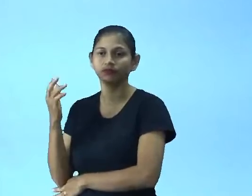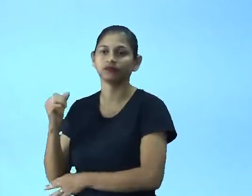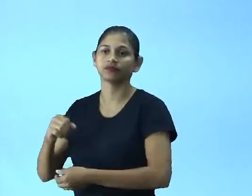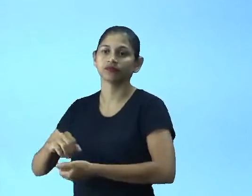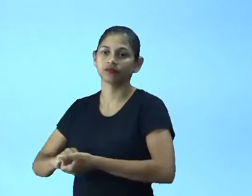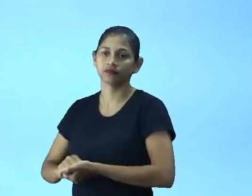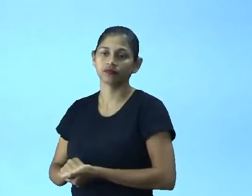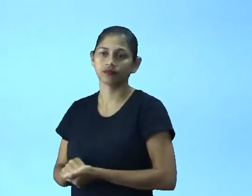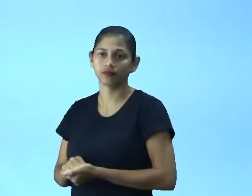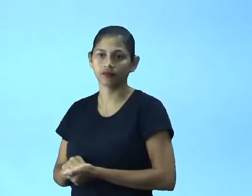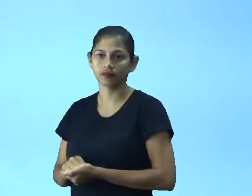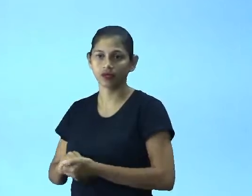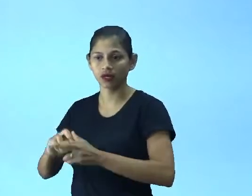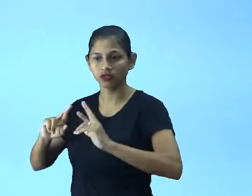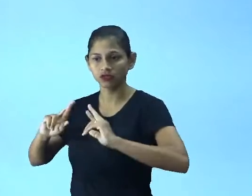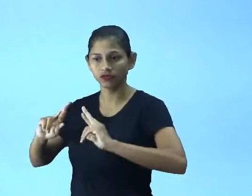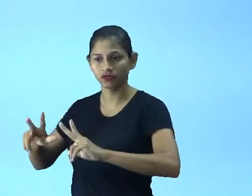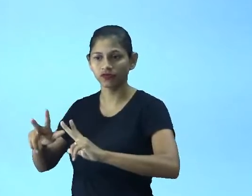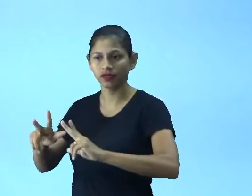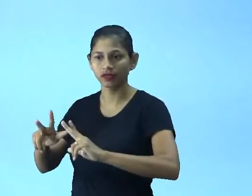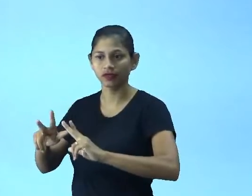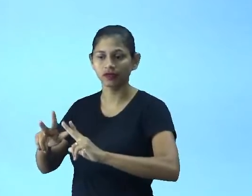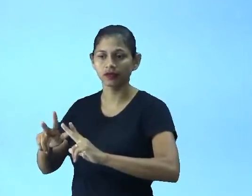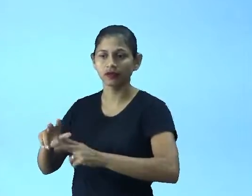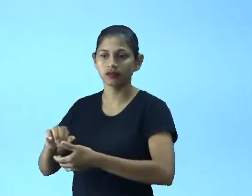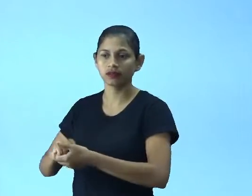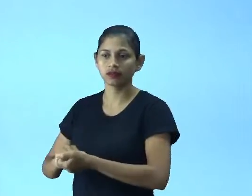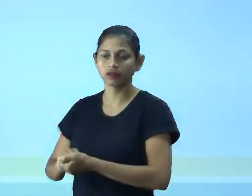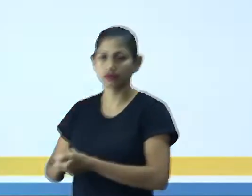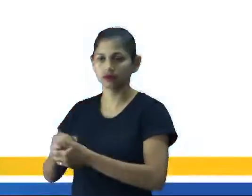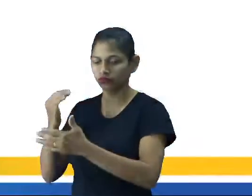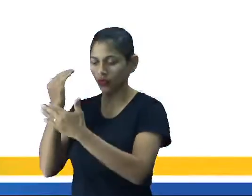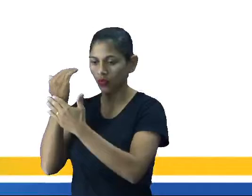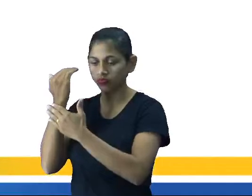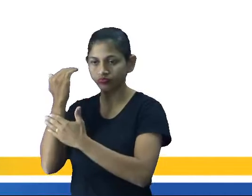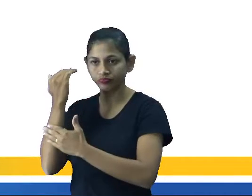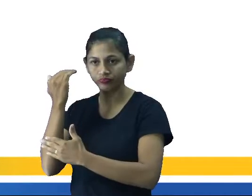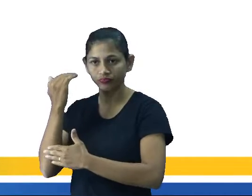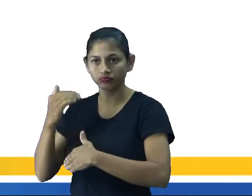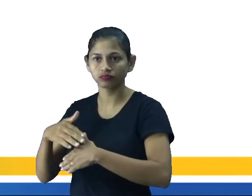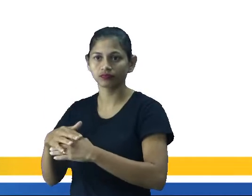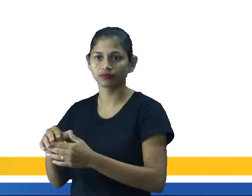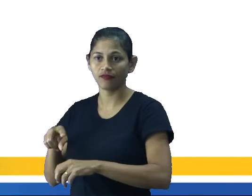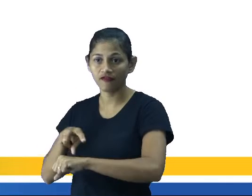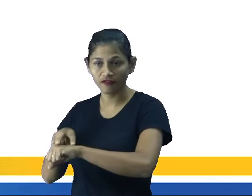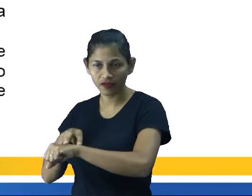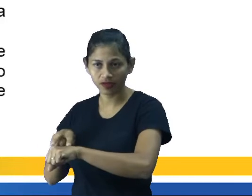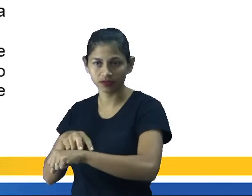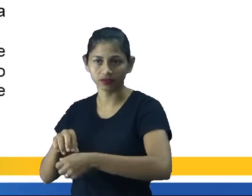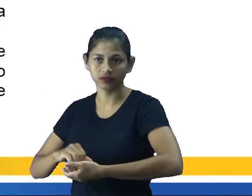tem parede celular. Então, essas são as três principais diferenças entre elas.